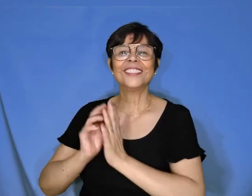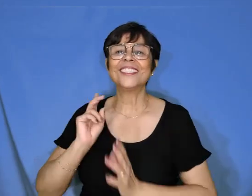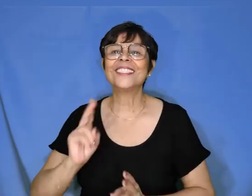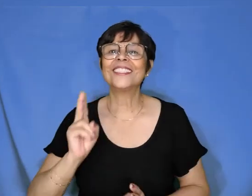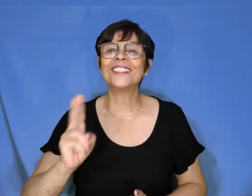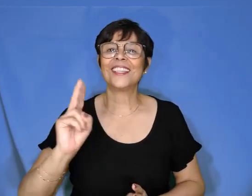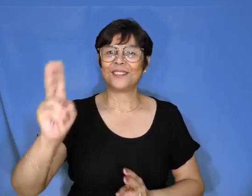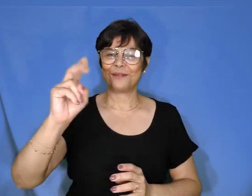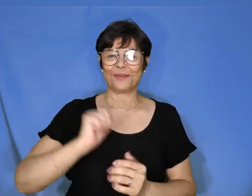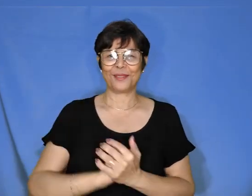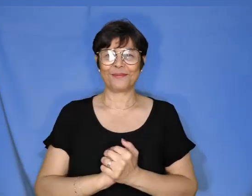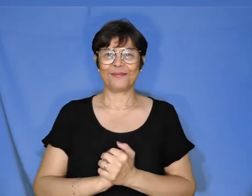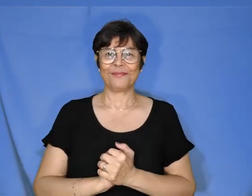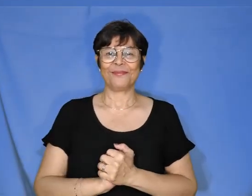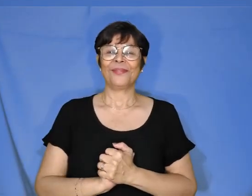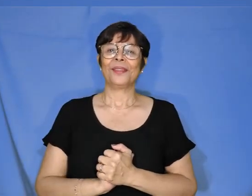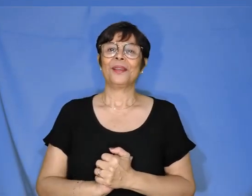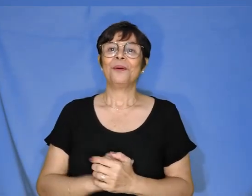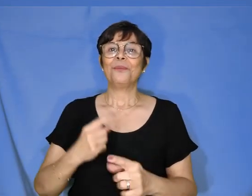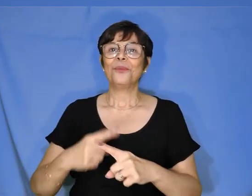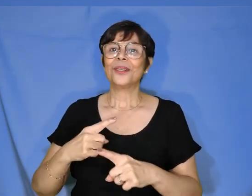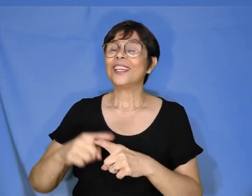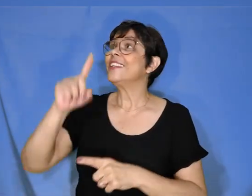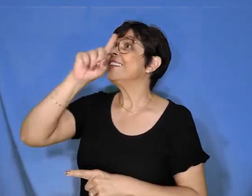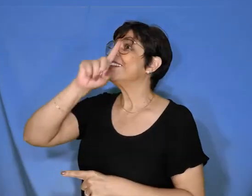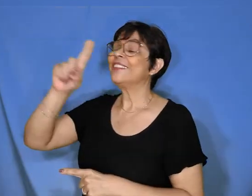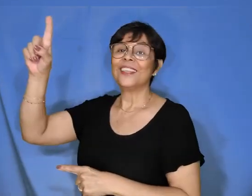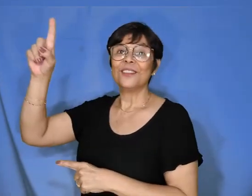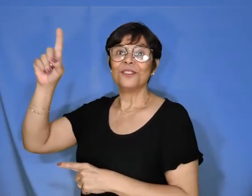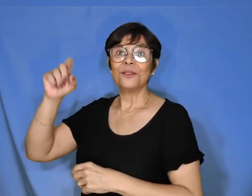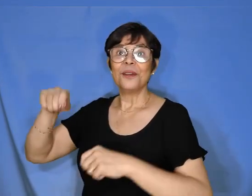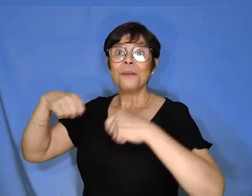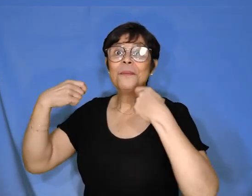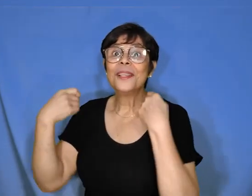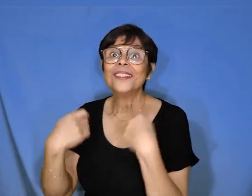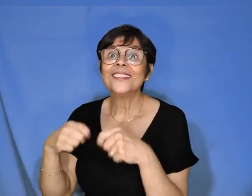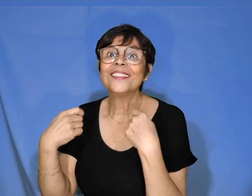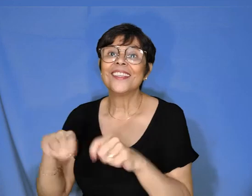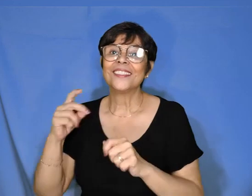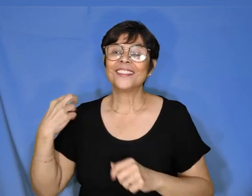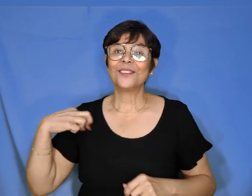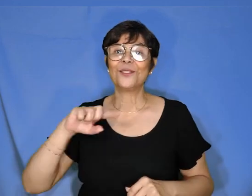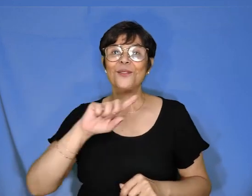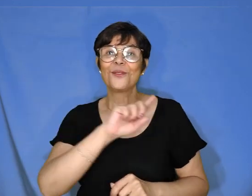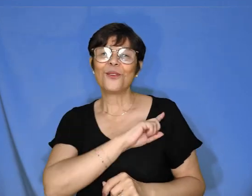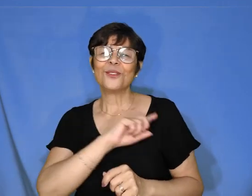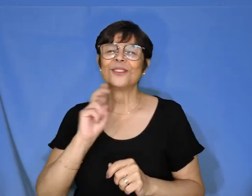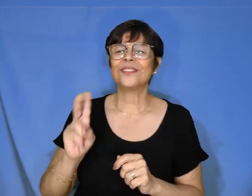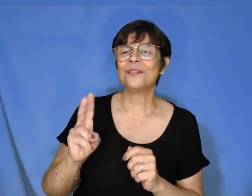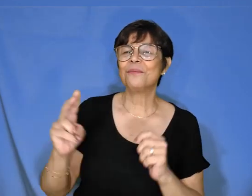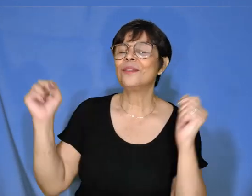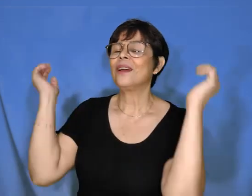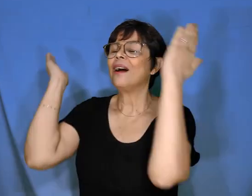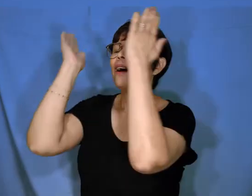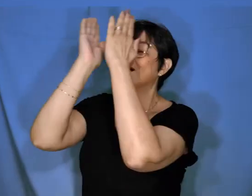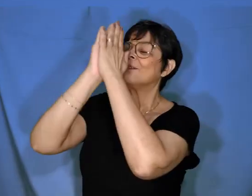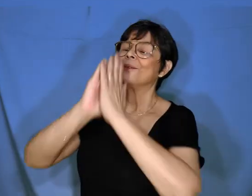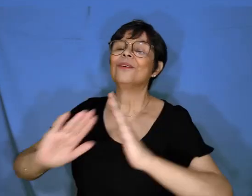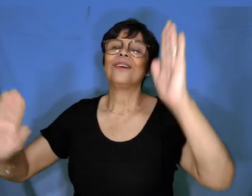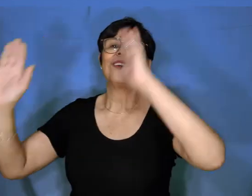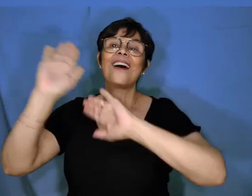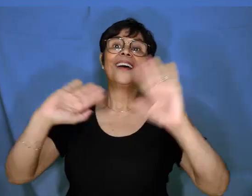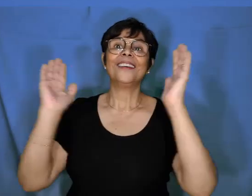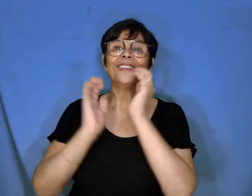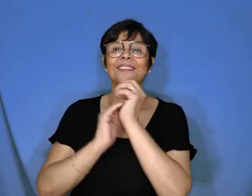louvado. Deus deve ser louvado por uma vida cheia do Espírito Santo em quaisquer que sejam as